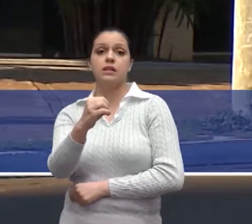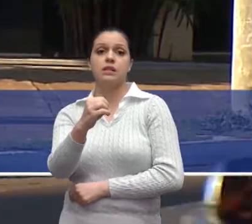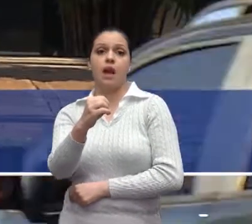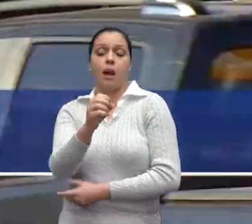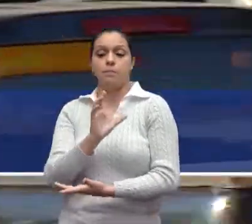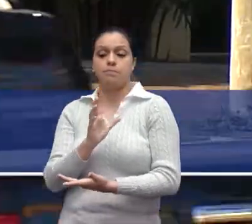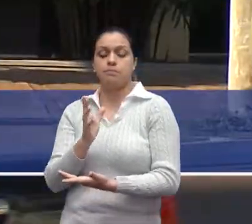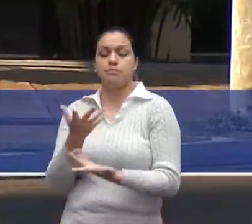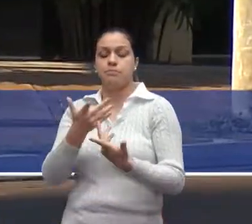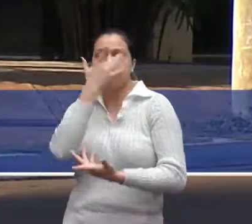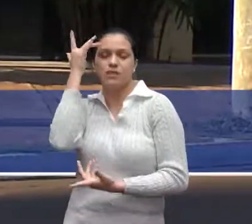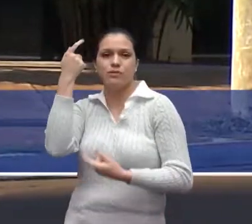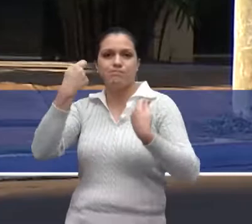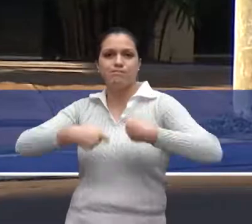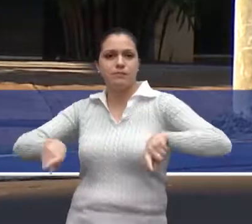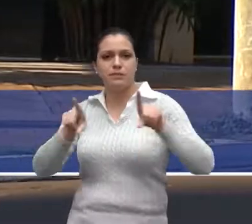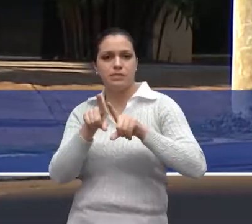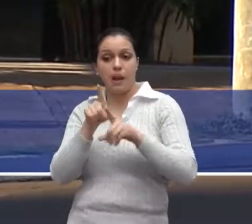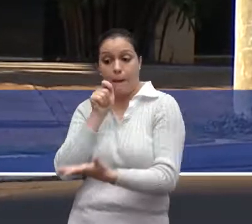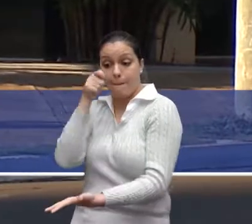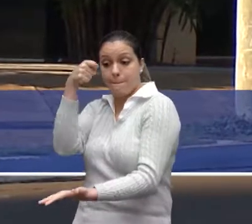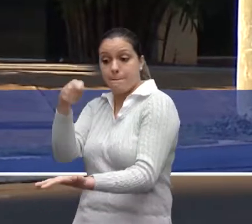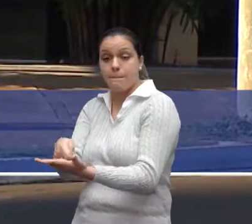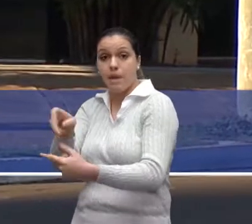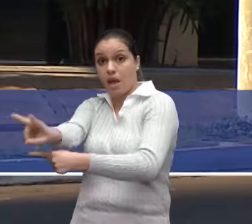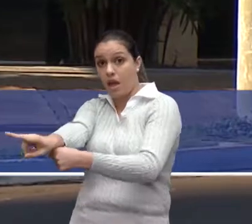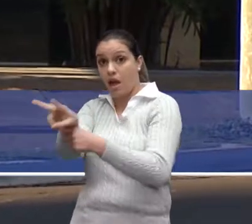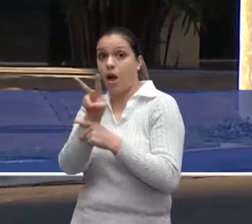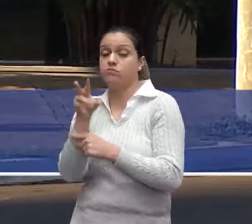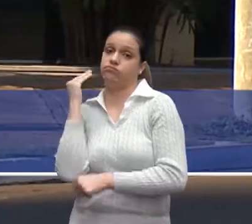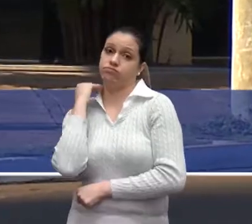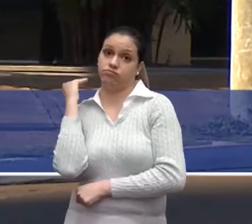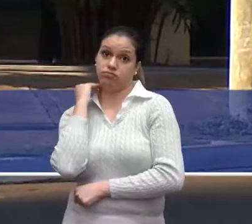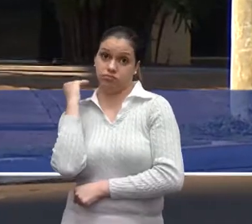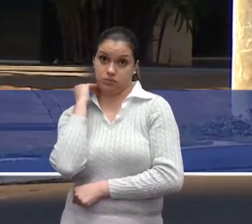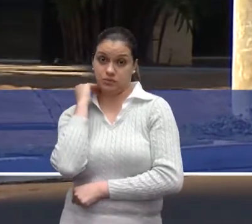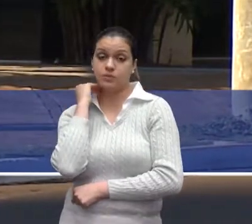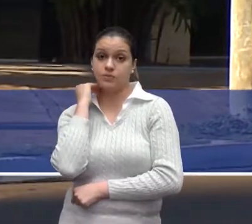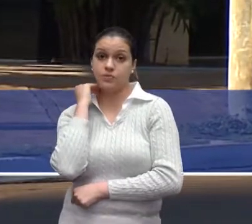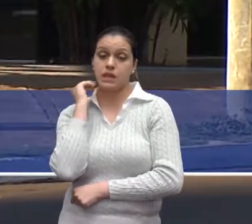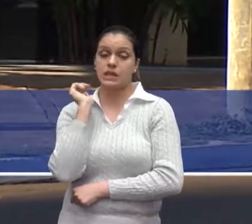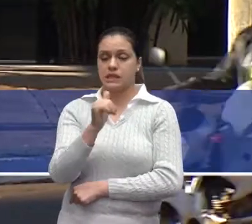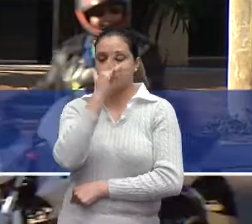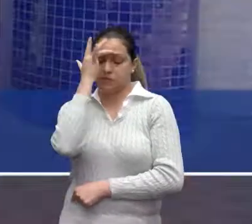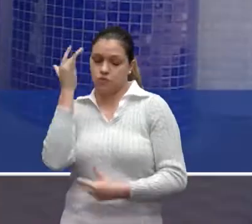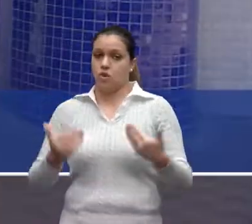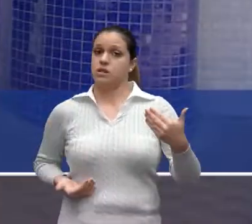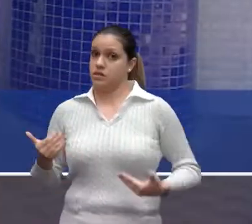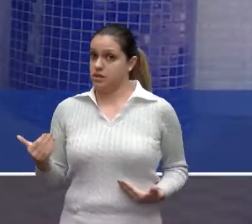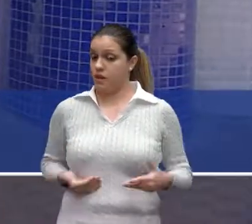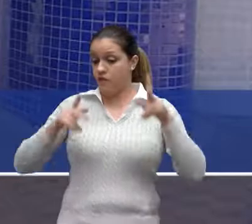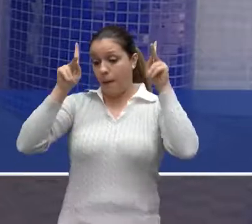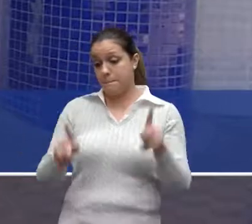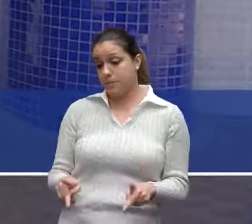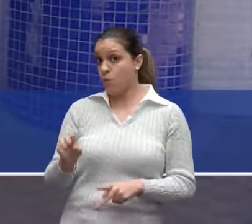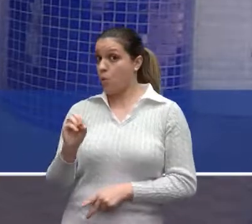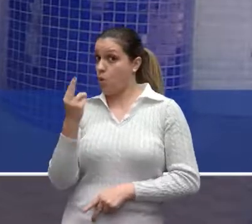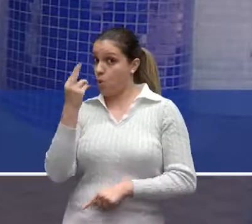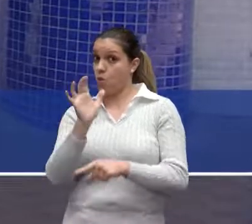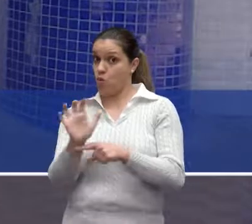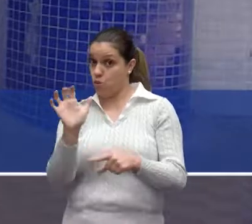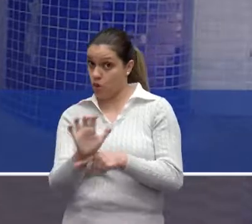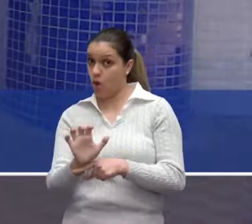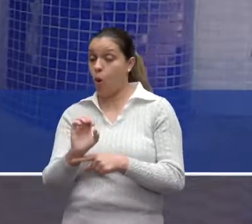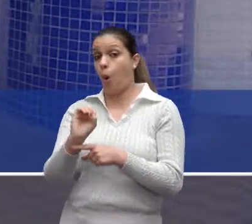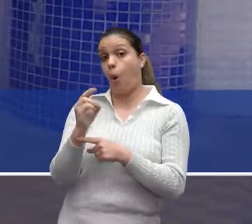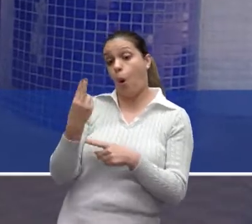dias o cumprimento de obrigações financeiras referentes a empréstimos consignados contraídos por servidores